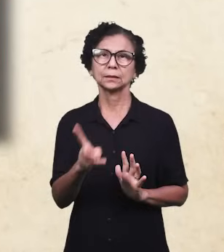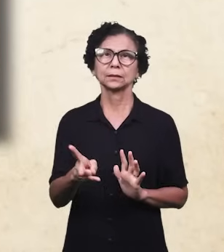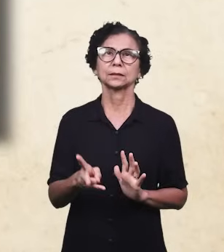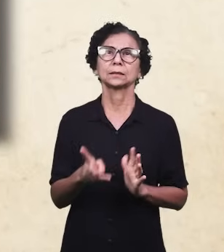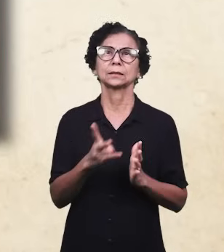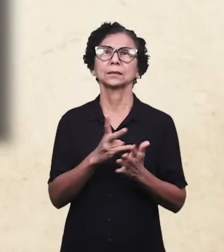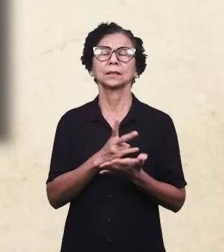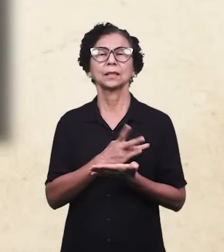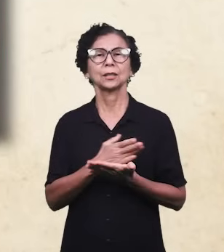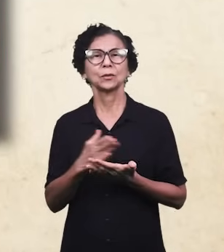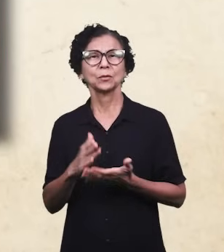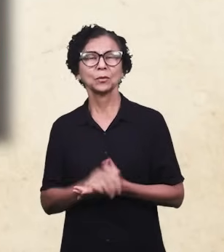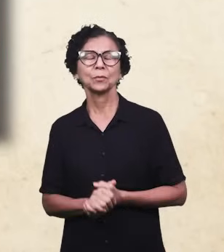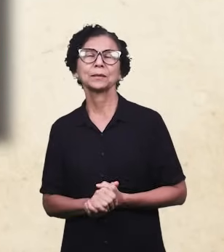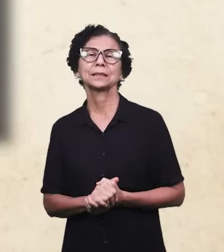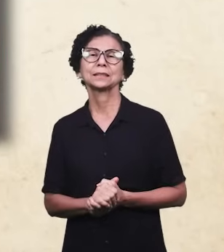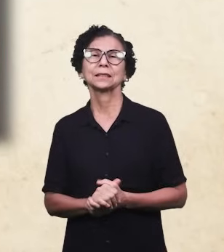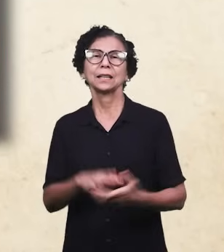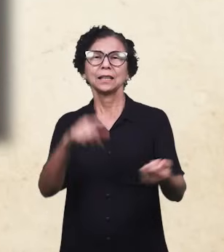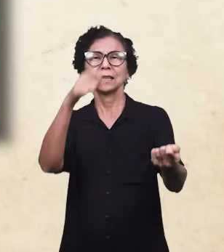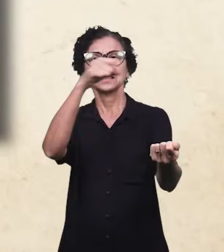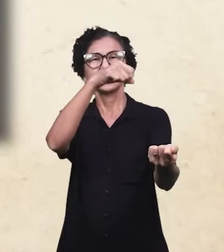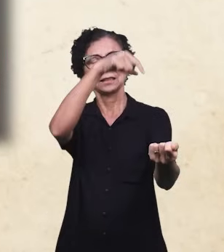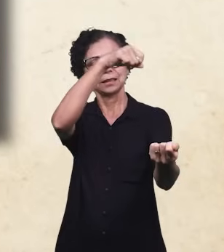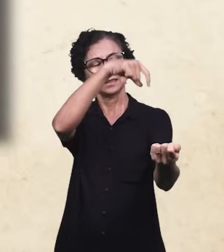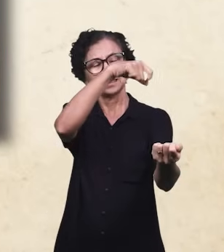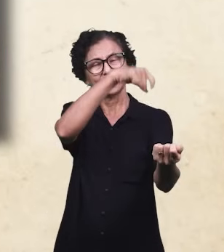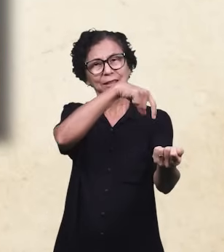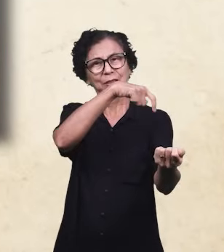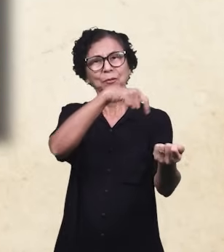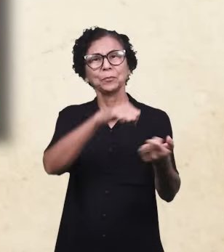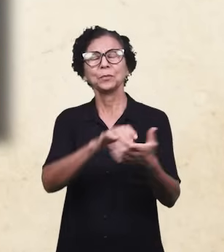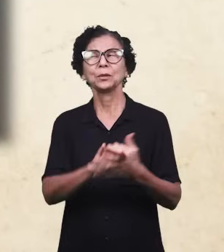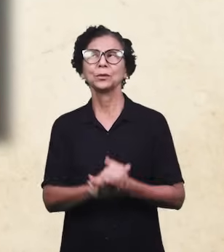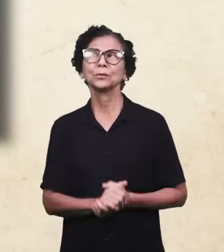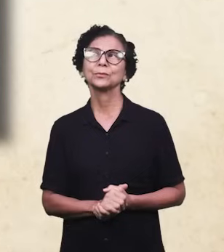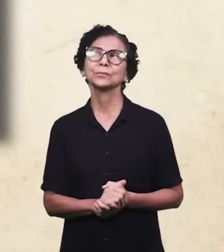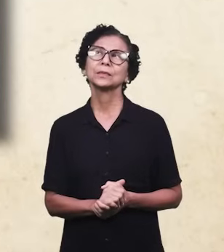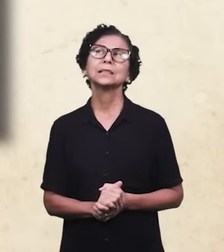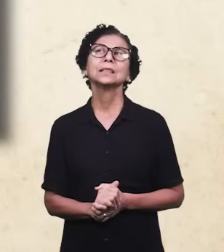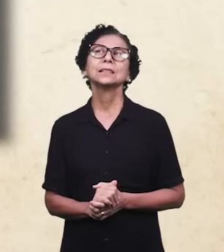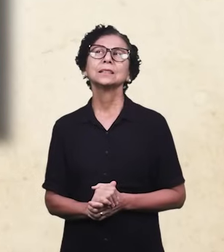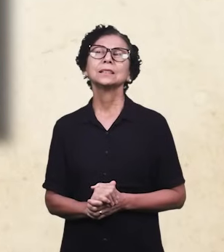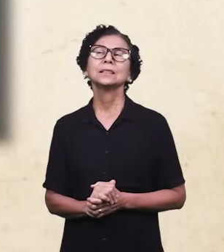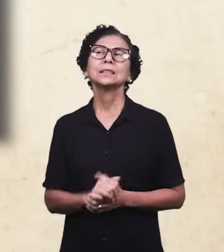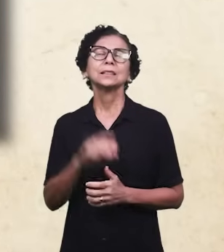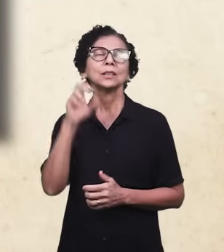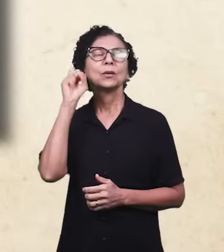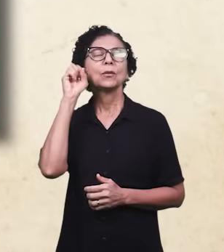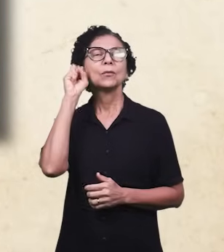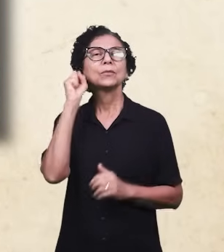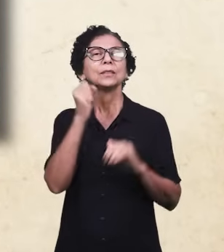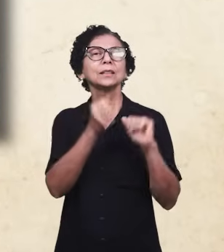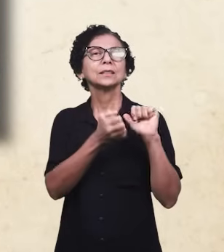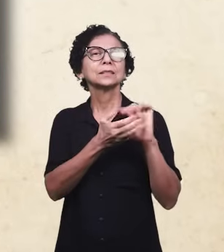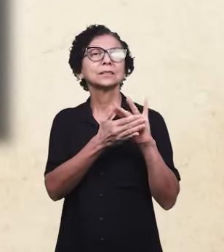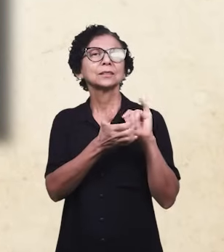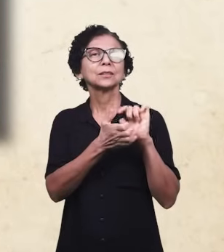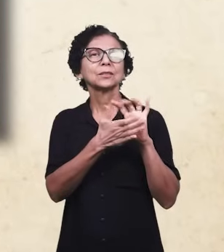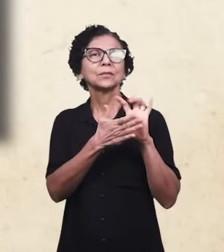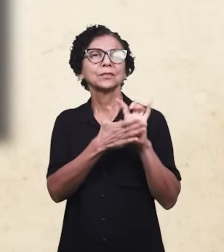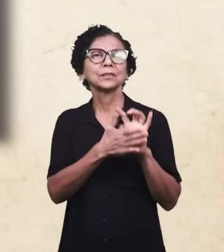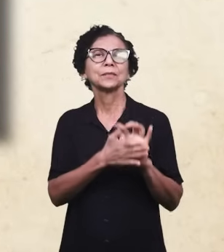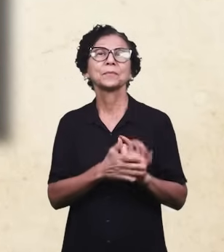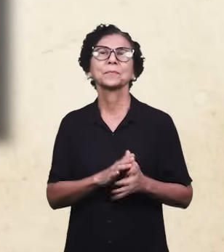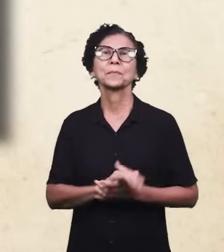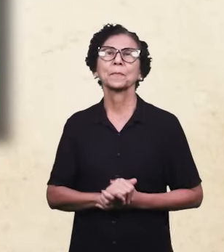Aí eu comecei a quimioterapia, coloquei esse louvor, e esse louvor, não há o que temer, ele diz tudo, né? Sei